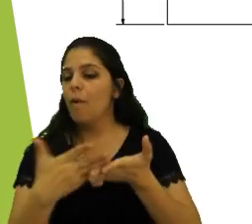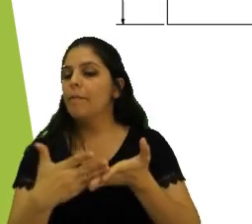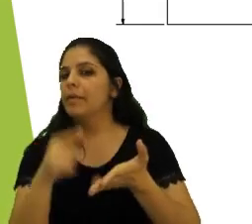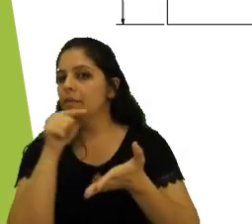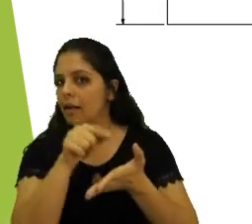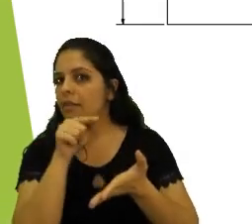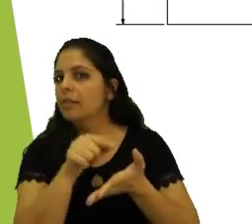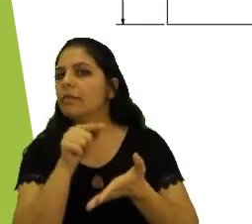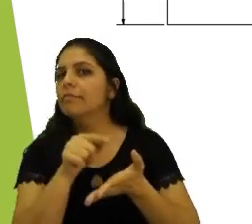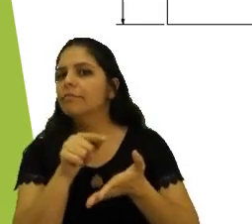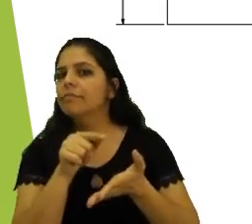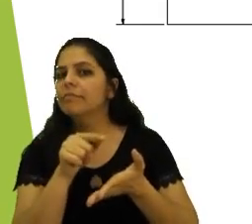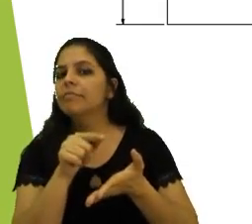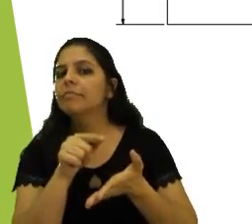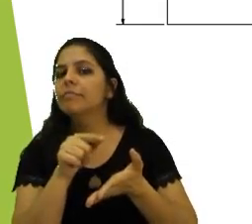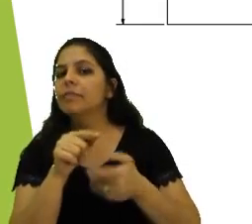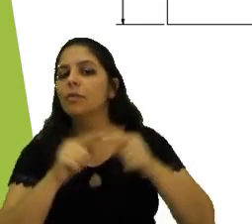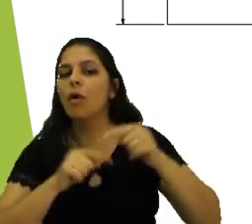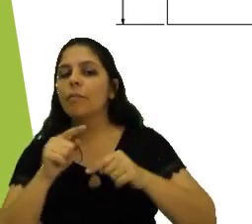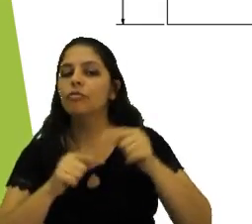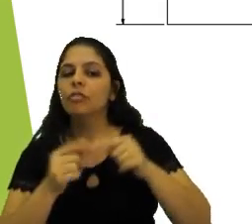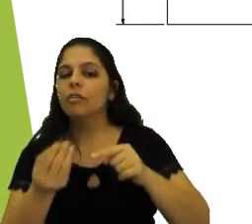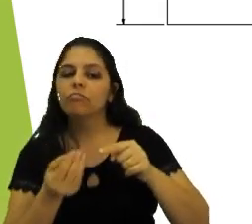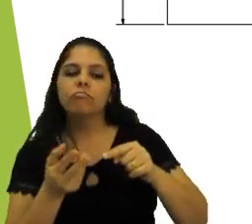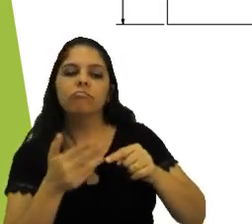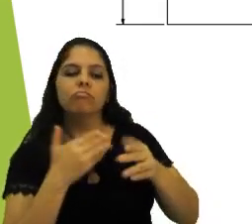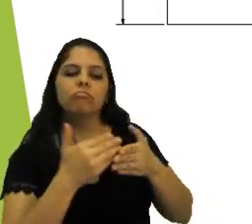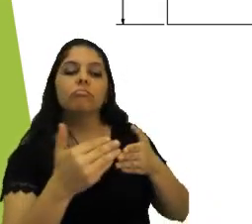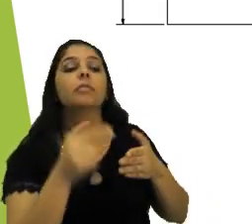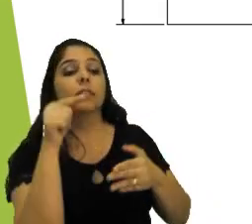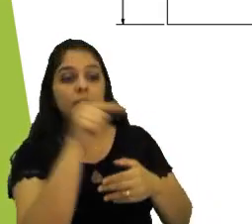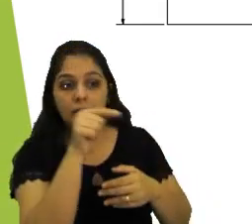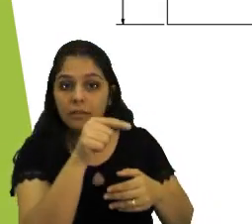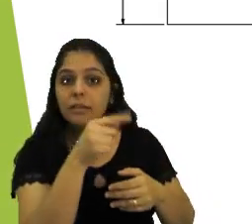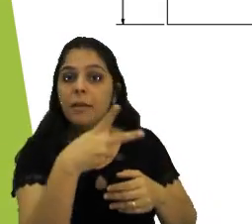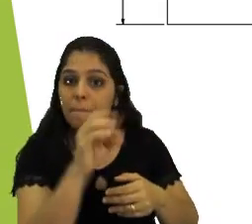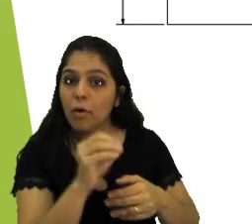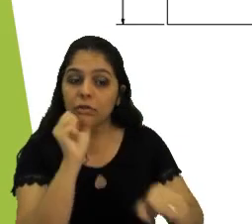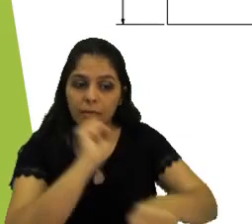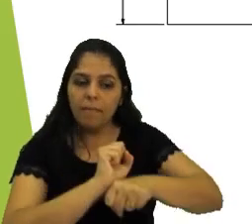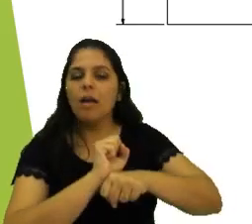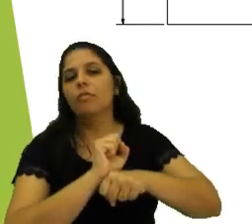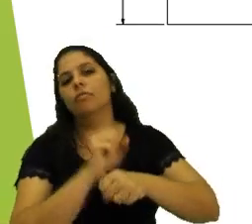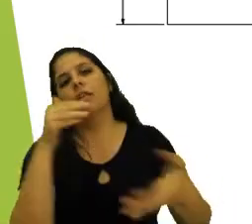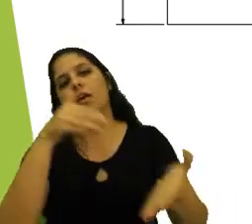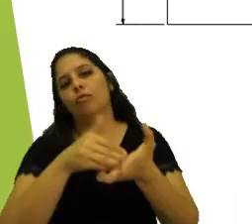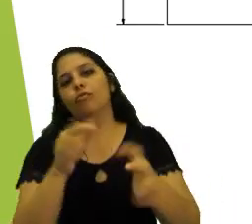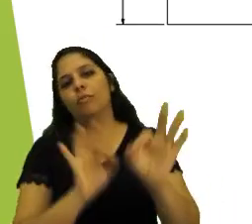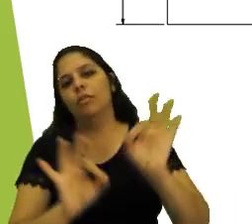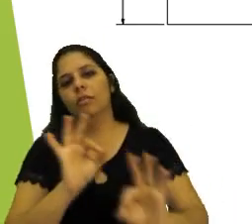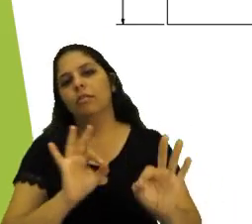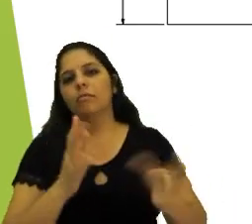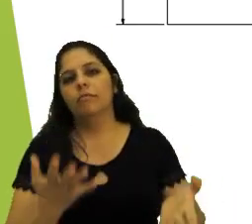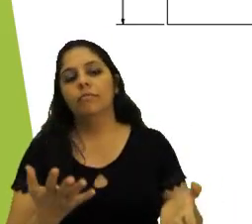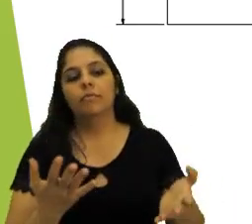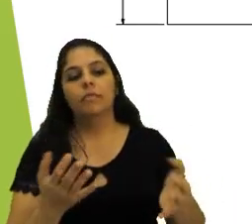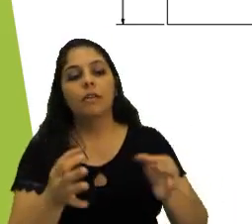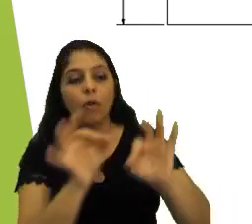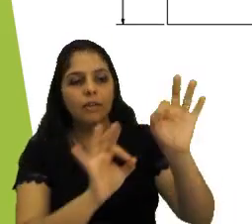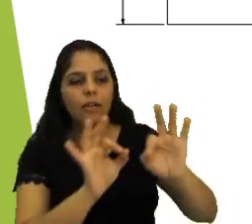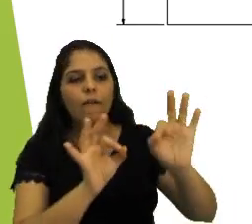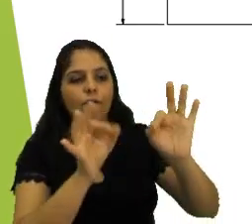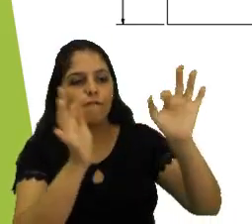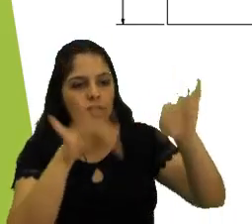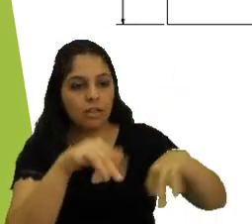de partida inicial da ferramenta é exatamente aqui nesse ponto onde ela parou, né, na última coordenada. Então, a coordenada final nesse ponto aqui,